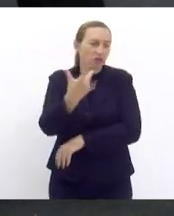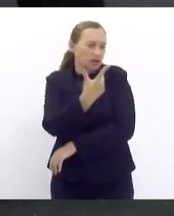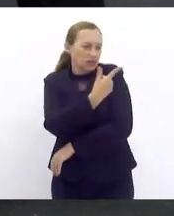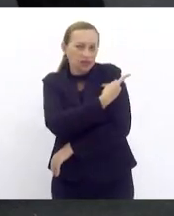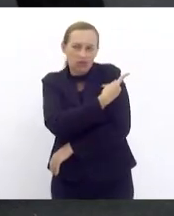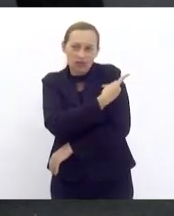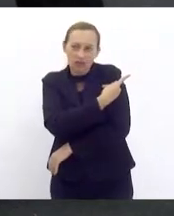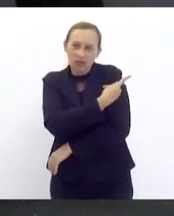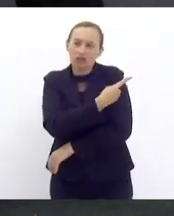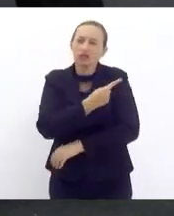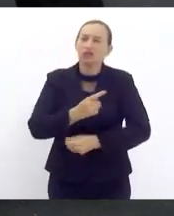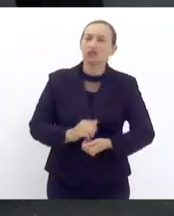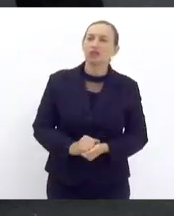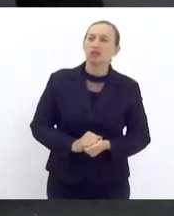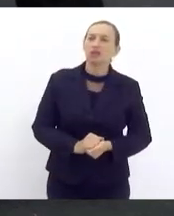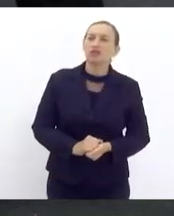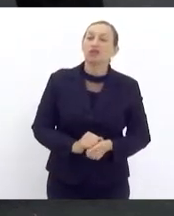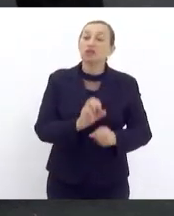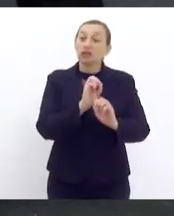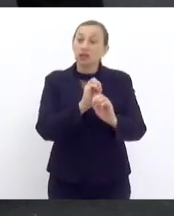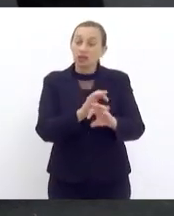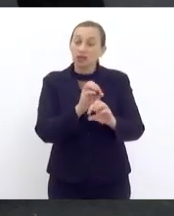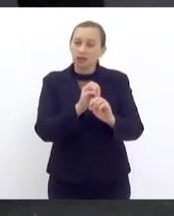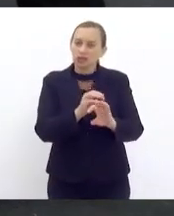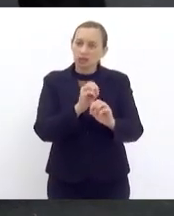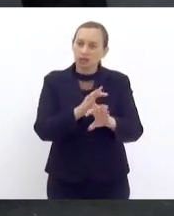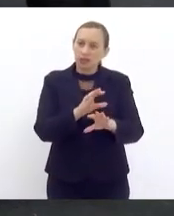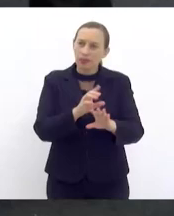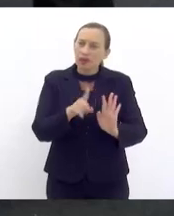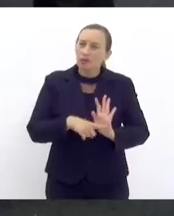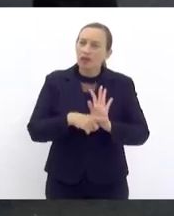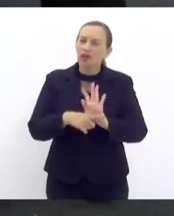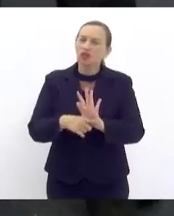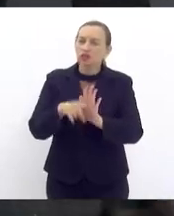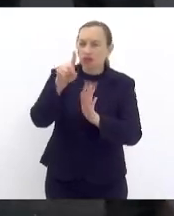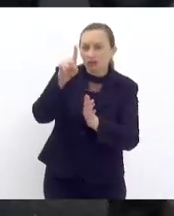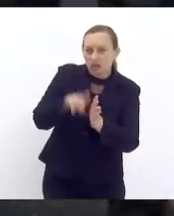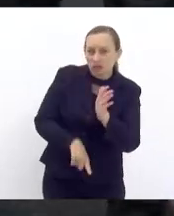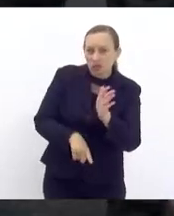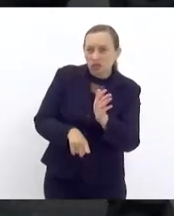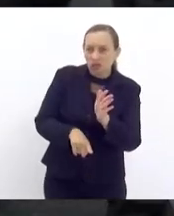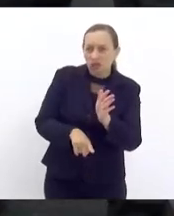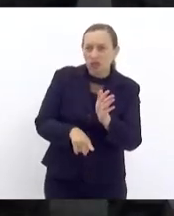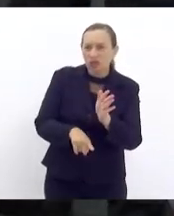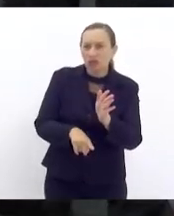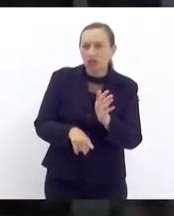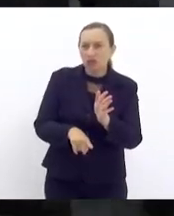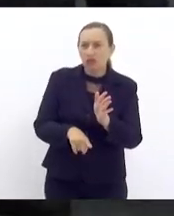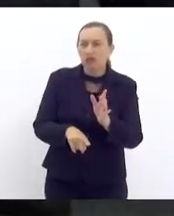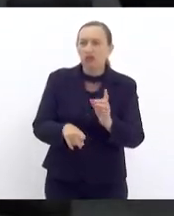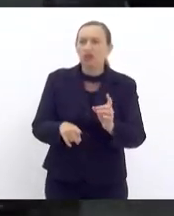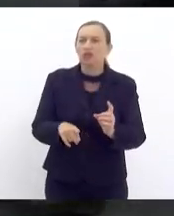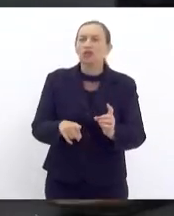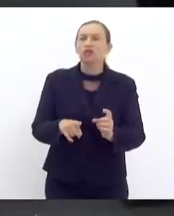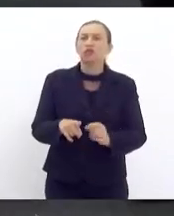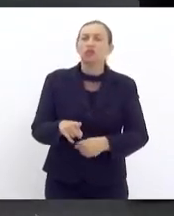medidas preventivas e educativas que contribua para a redução da incidência da gravidez na adolescência